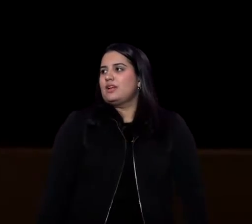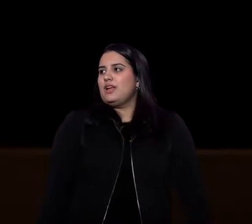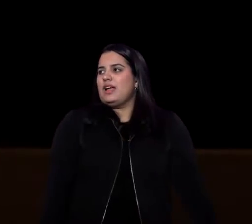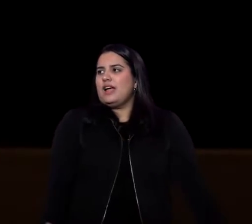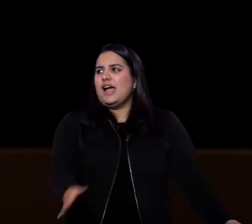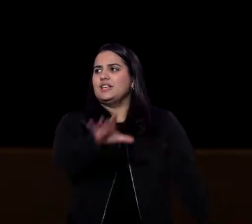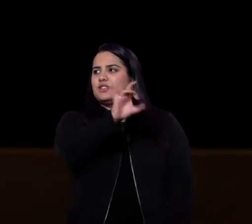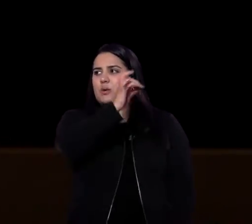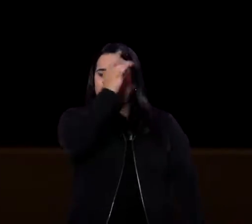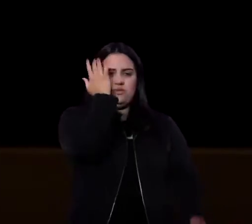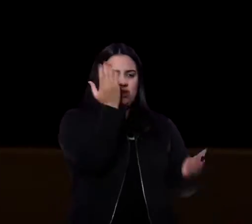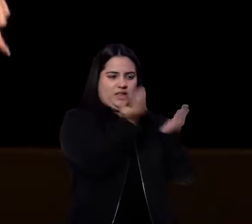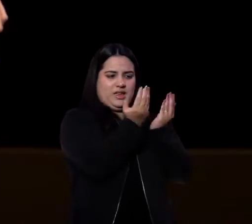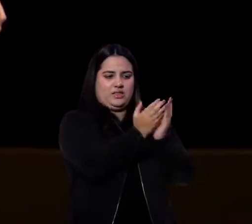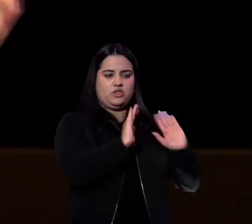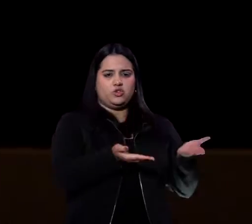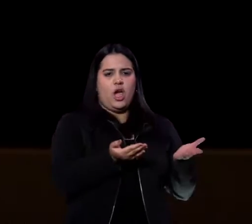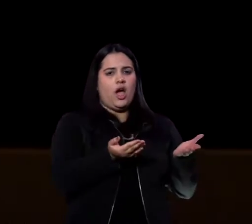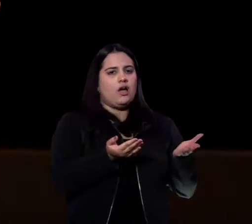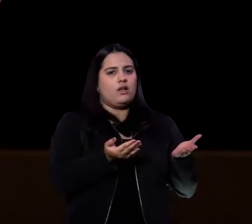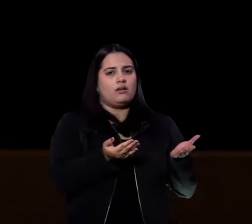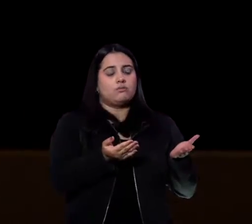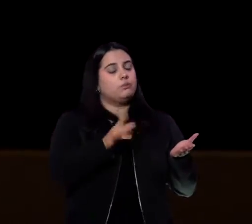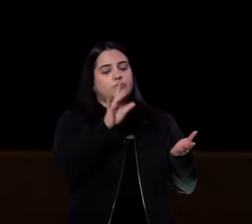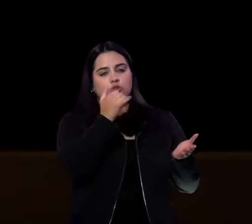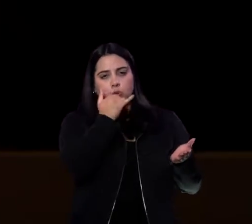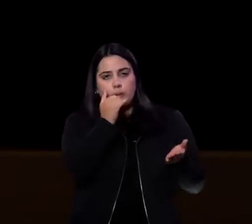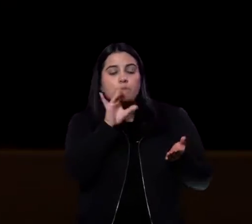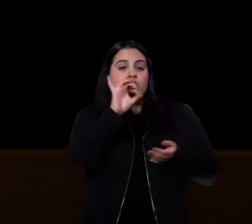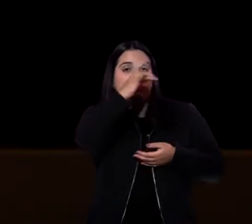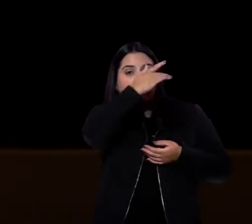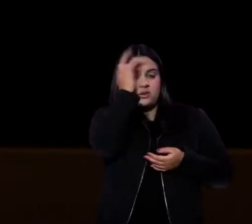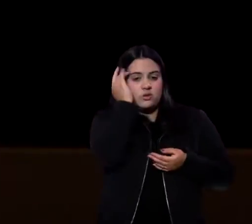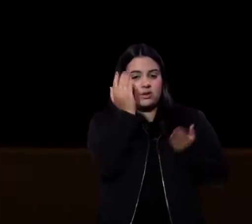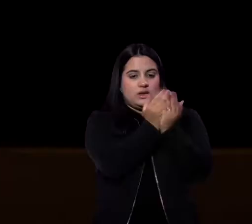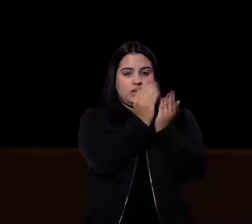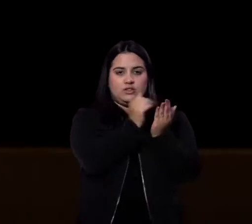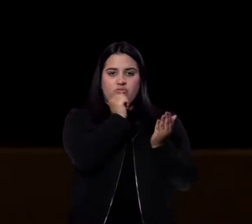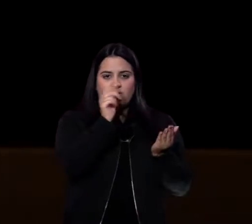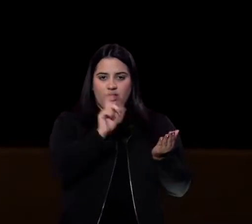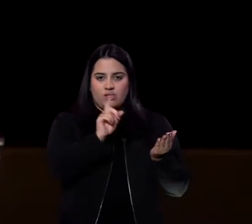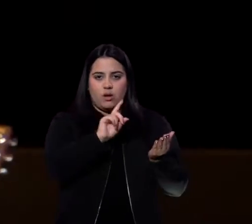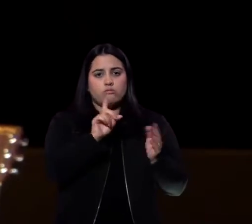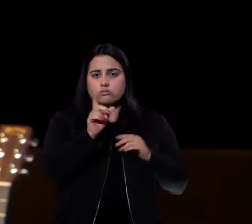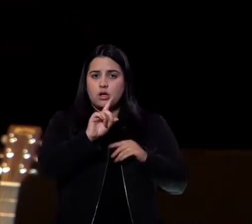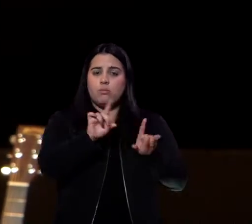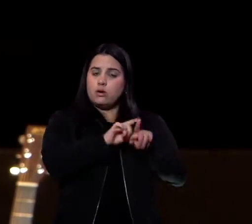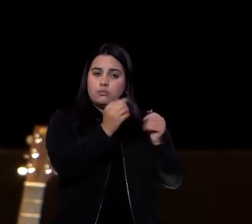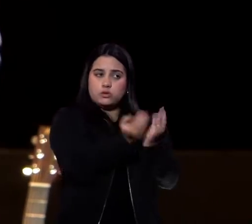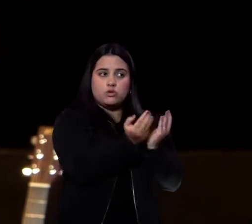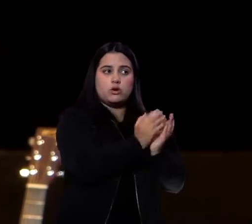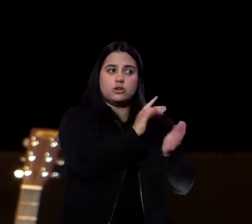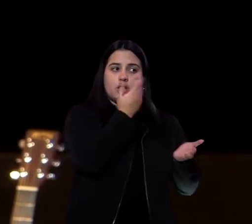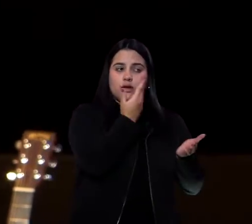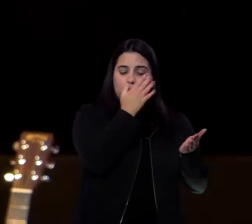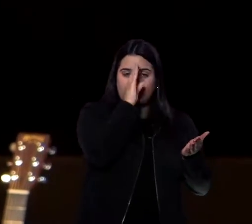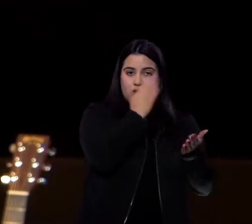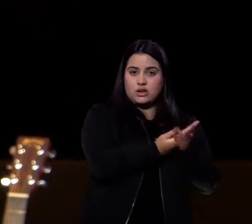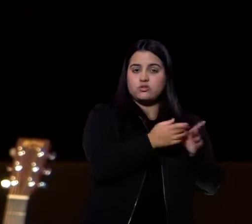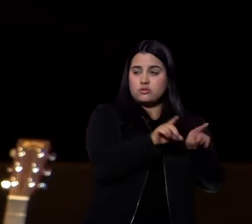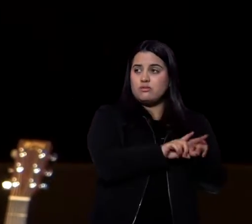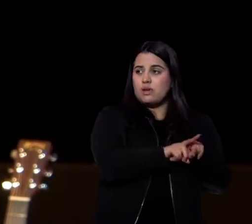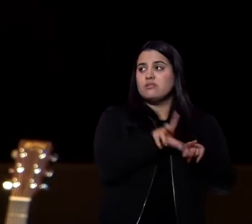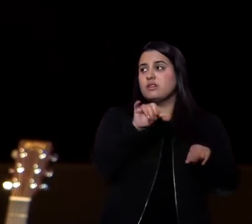crente. Isso não é só para quem não é crente. Isso também é para as pessoas que já são crentes, para as pessoas que já têm um relacionamento com